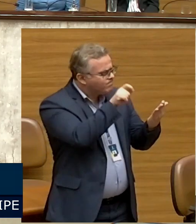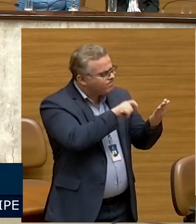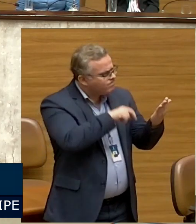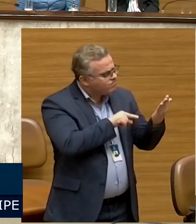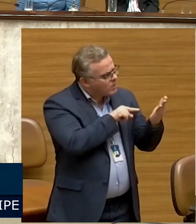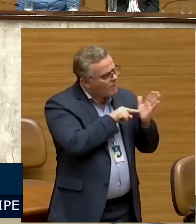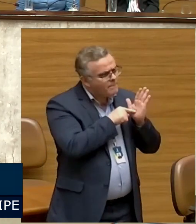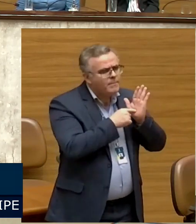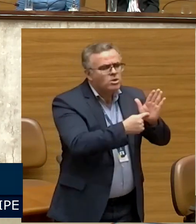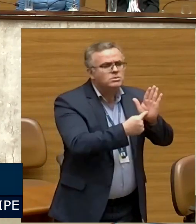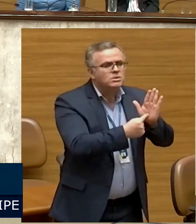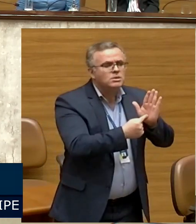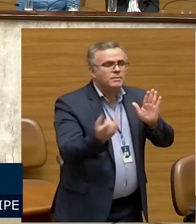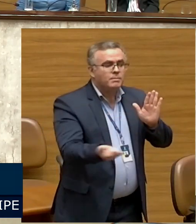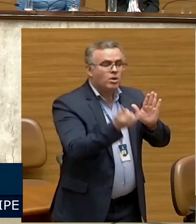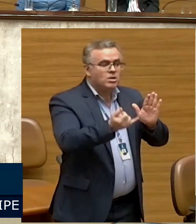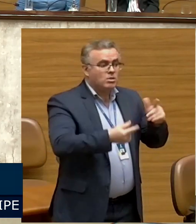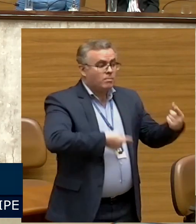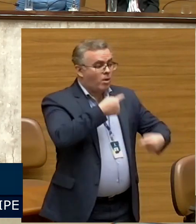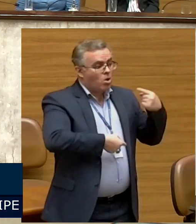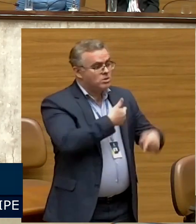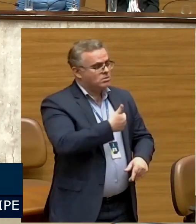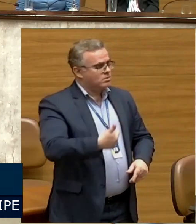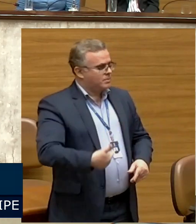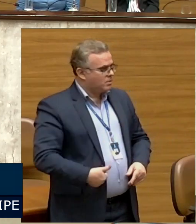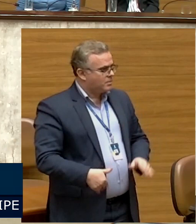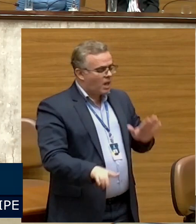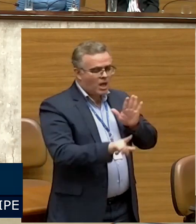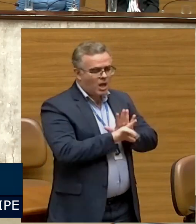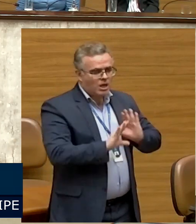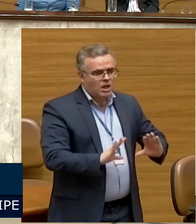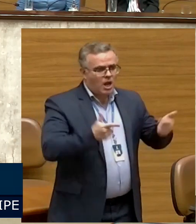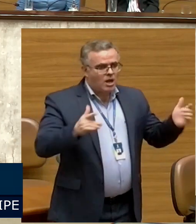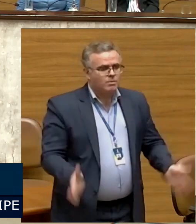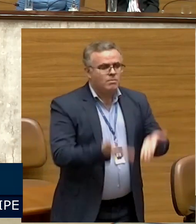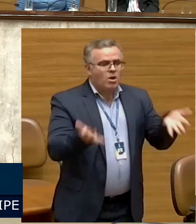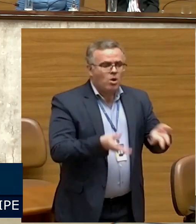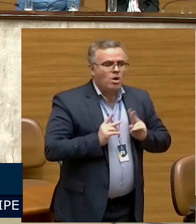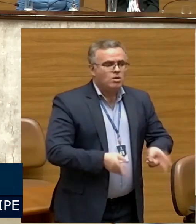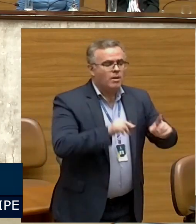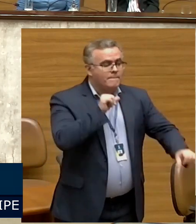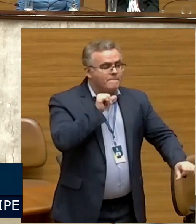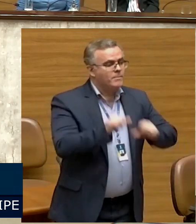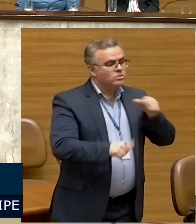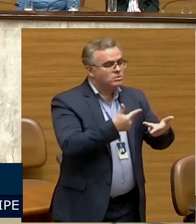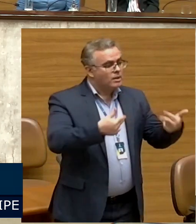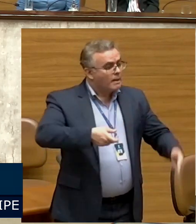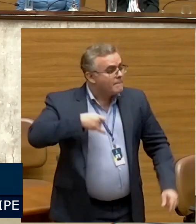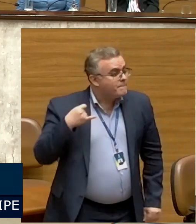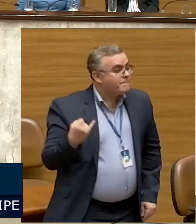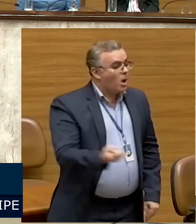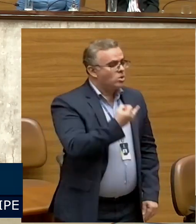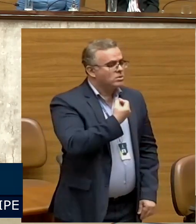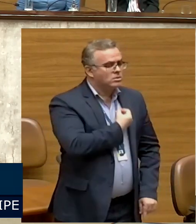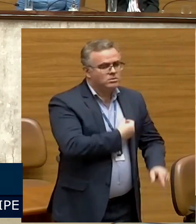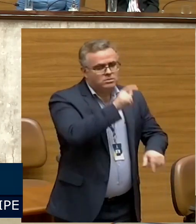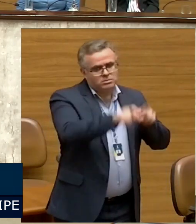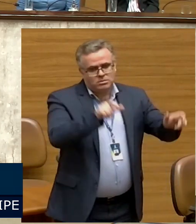de políticas públicas que, de fato, promovam mudanças significativas